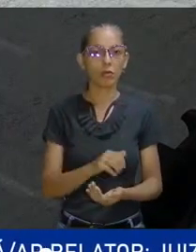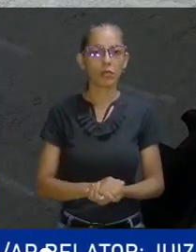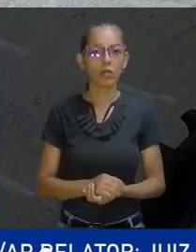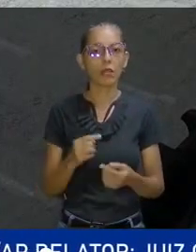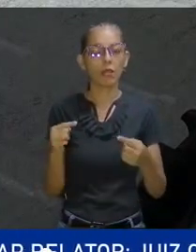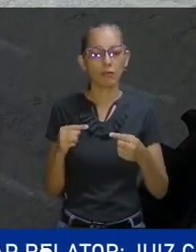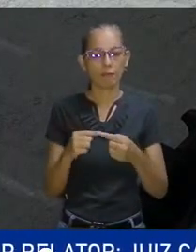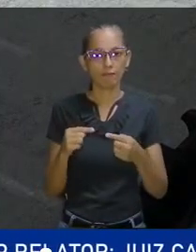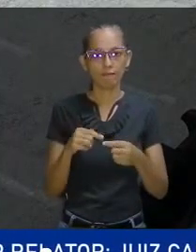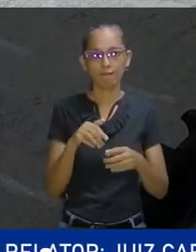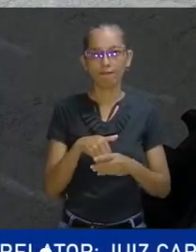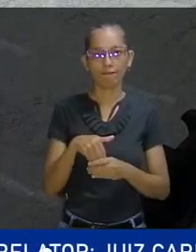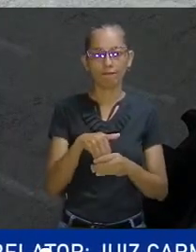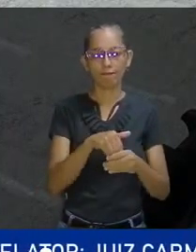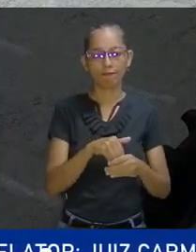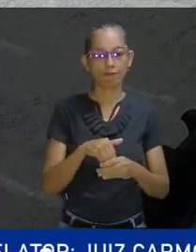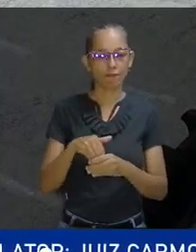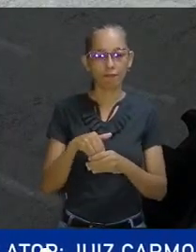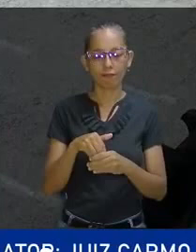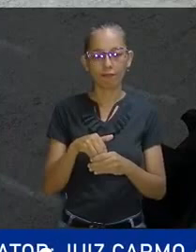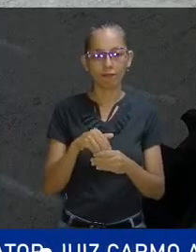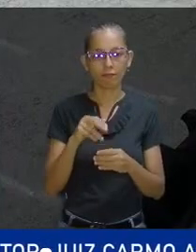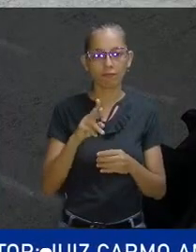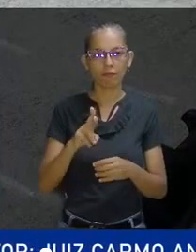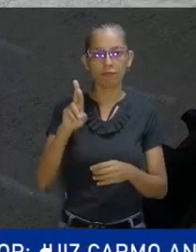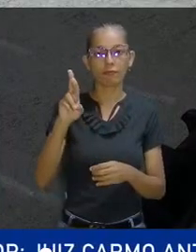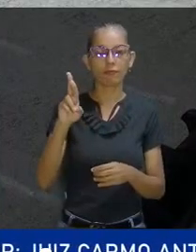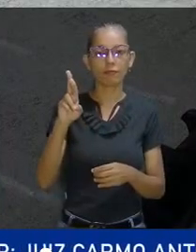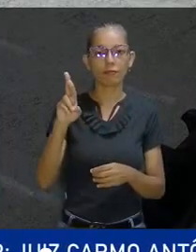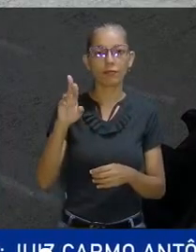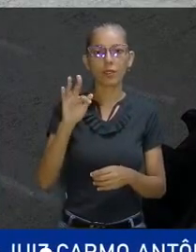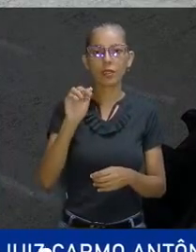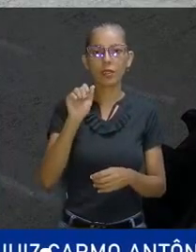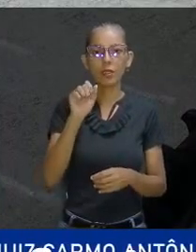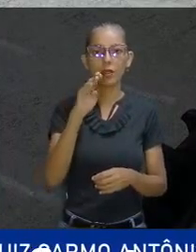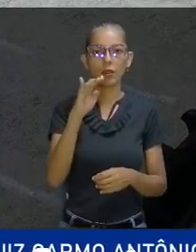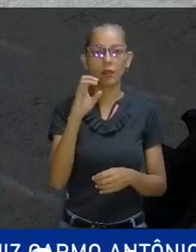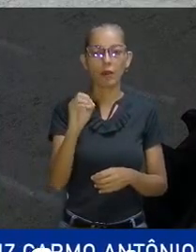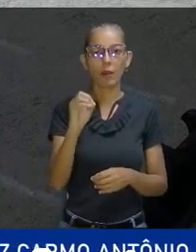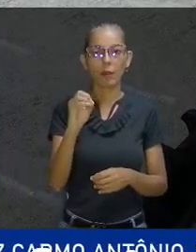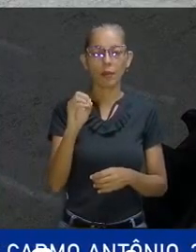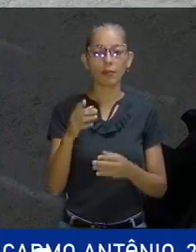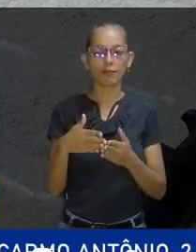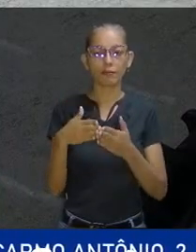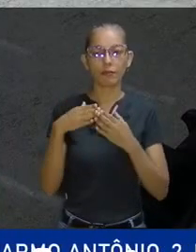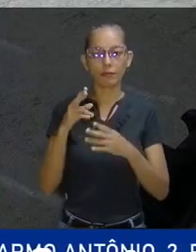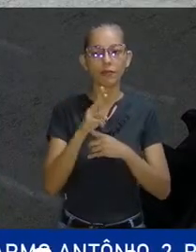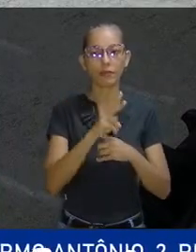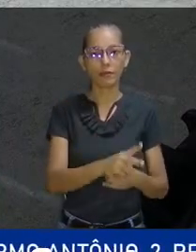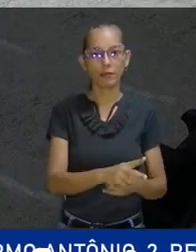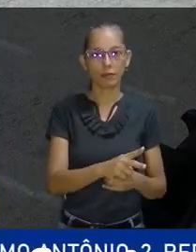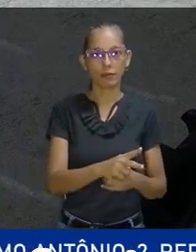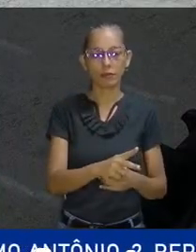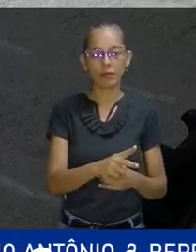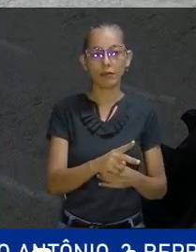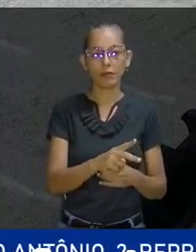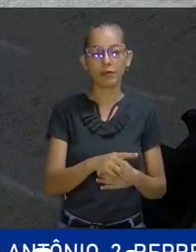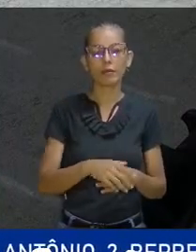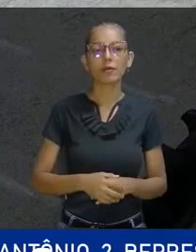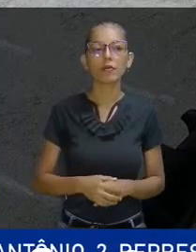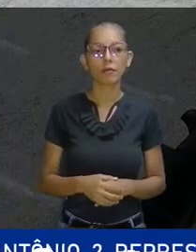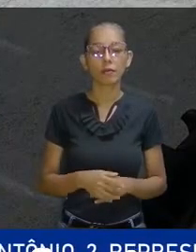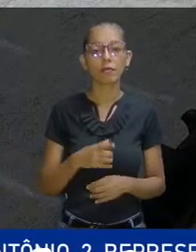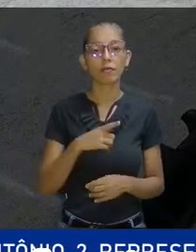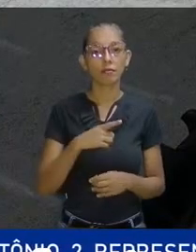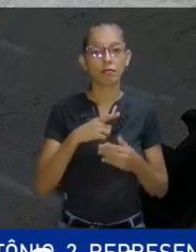O representado Fábio Jucá apresentou defesa, solicitando a nulidade das provas pela não